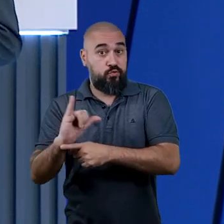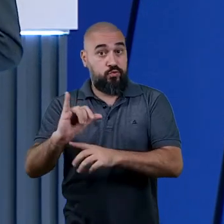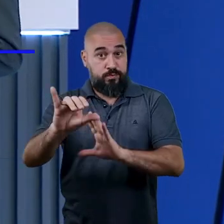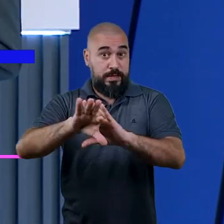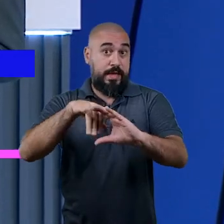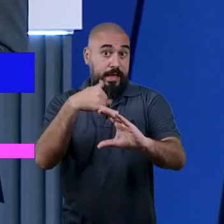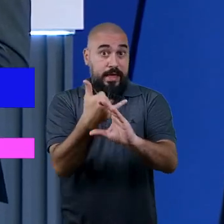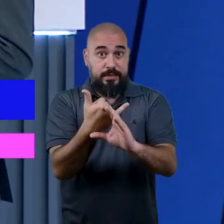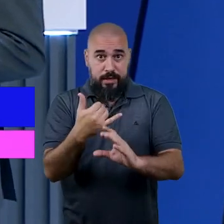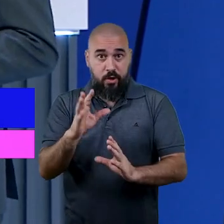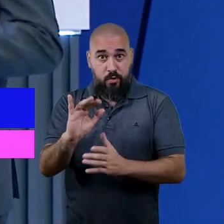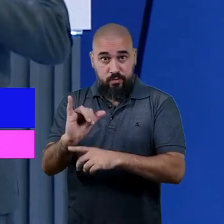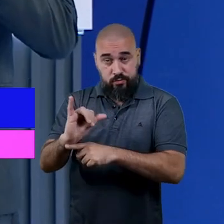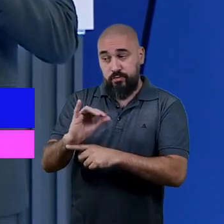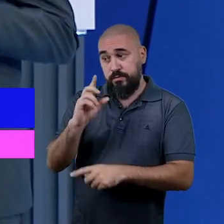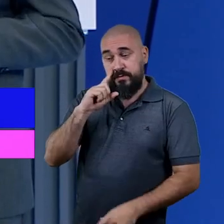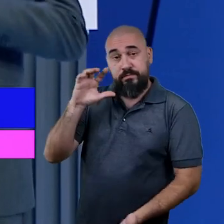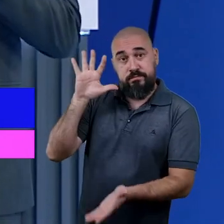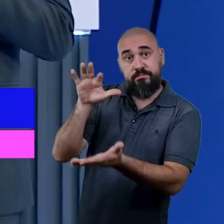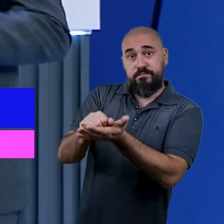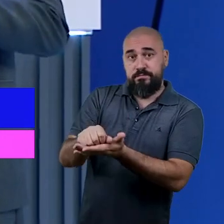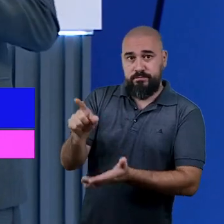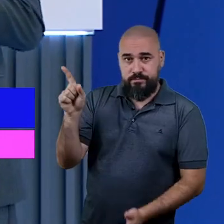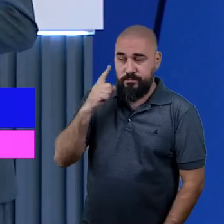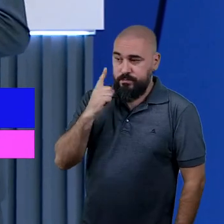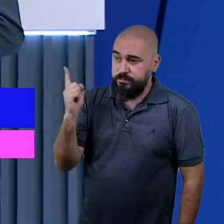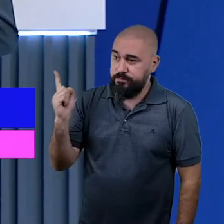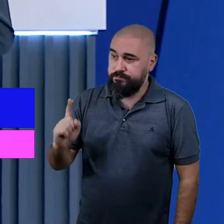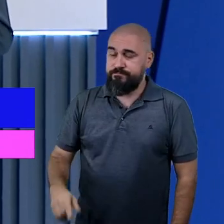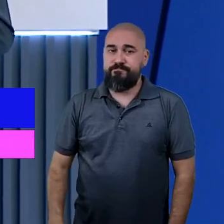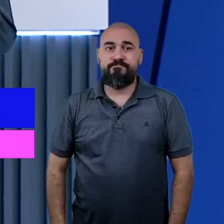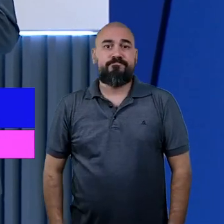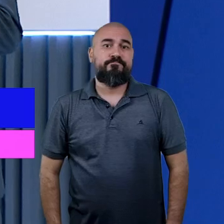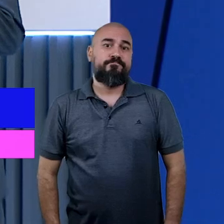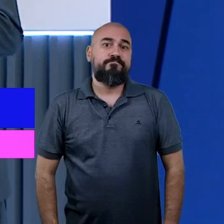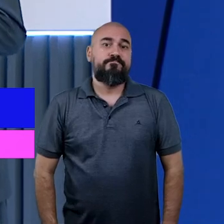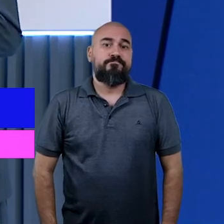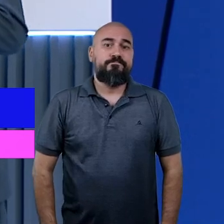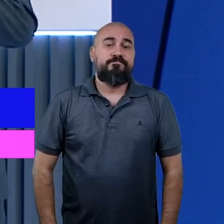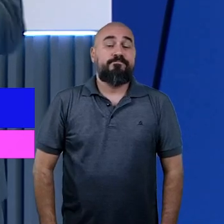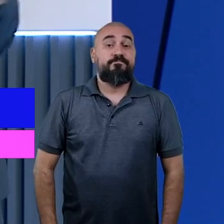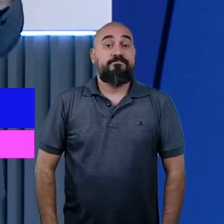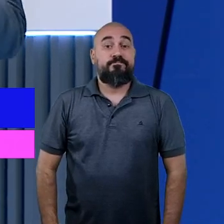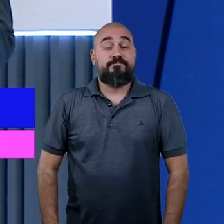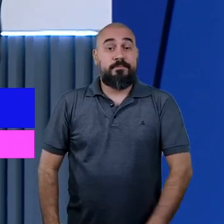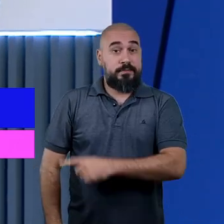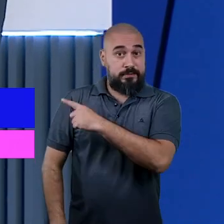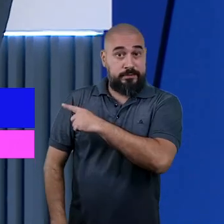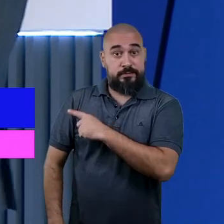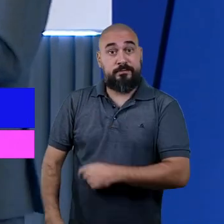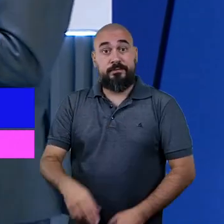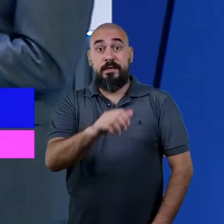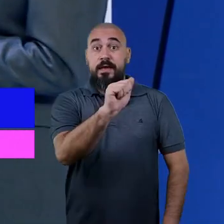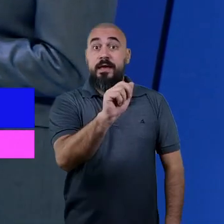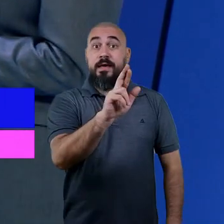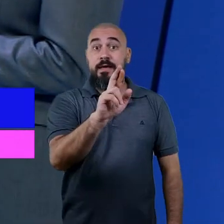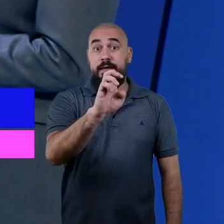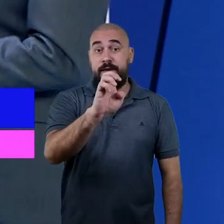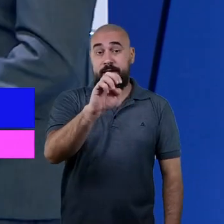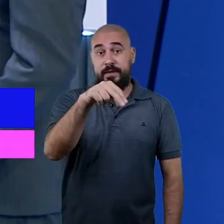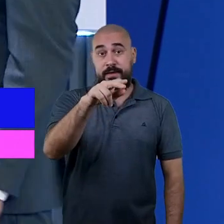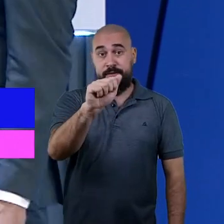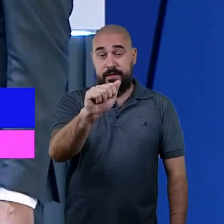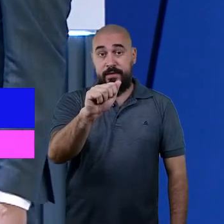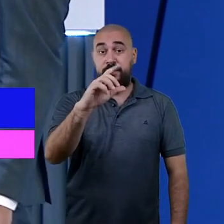bom? Nós temos lá o canal Arena do Futuro NT. A Arena do Futuro NT, você vai lá no YouTube, escreve, já vai chegar